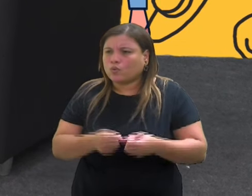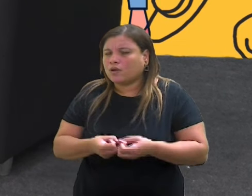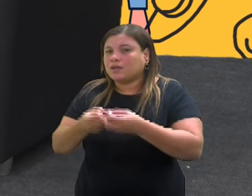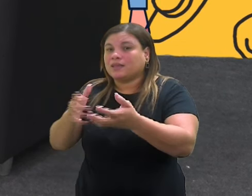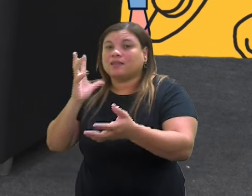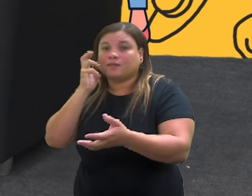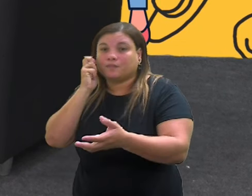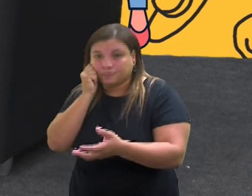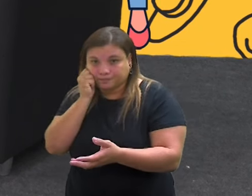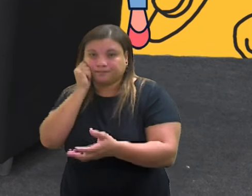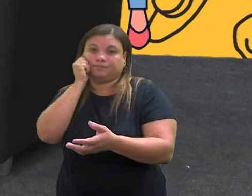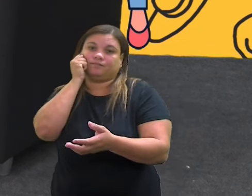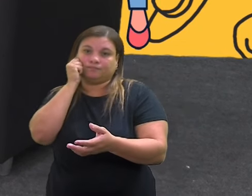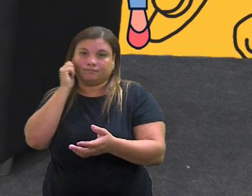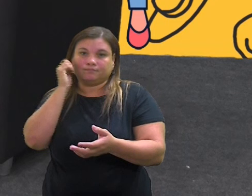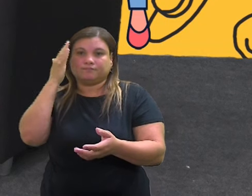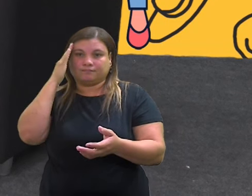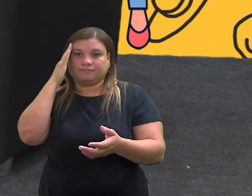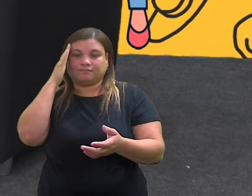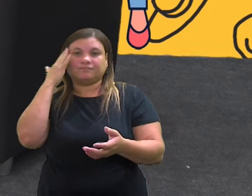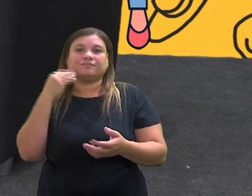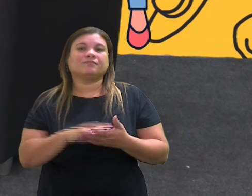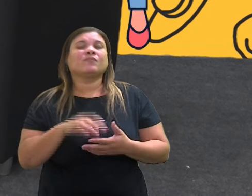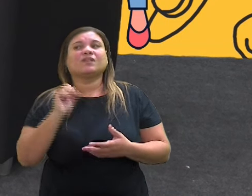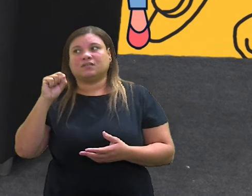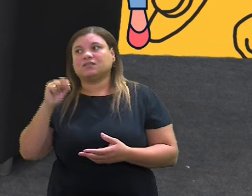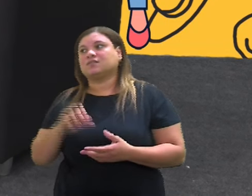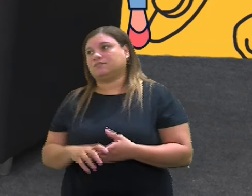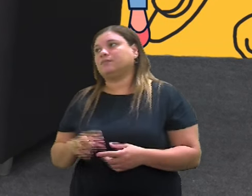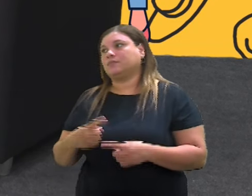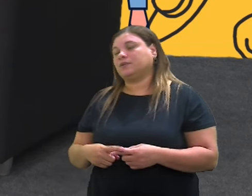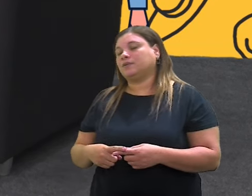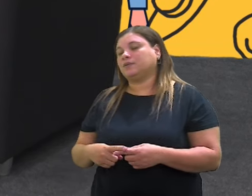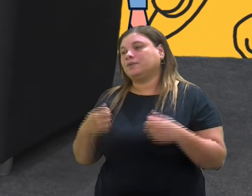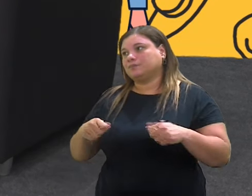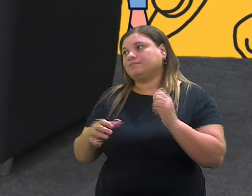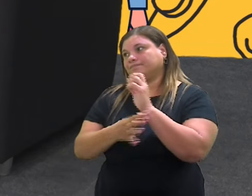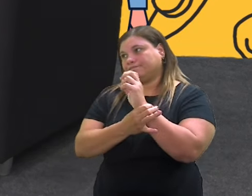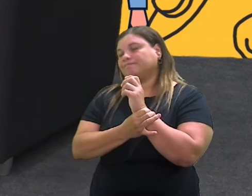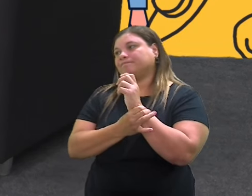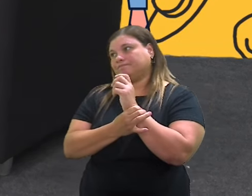vai ter menos animais na rua. Também a maioria dos animais vão ficar mais seguros, né? Muito mais.